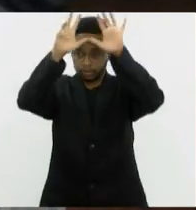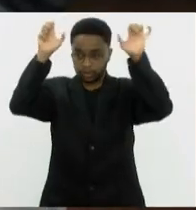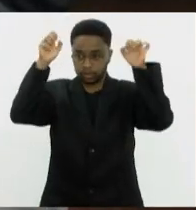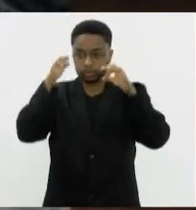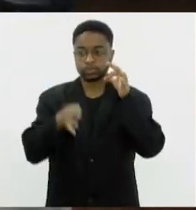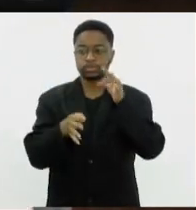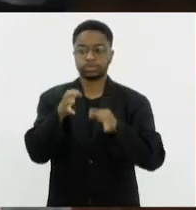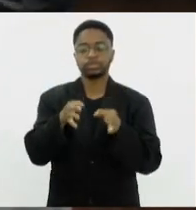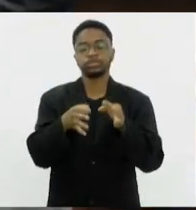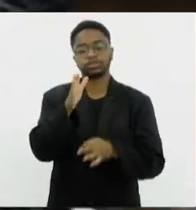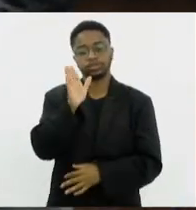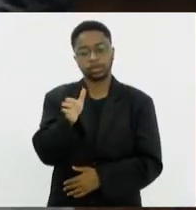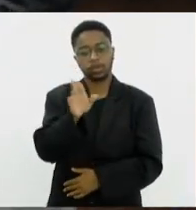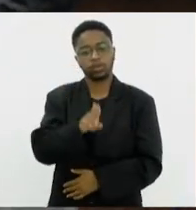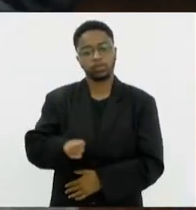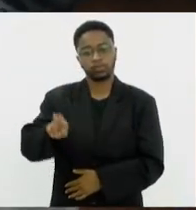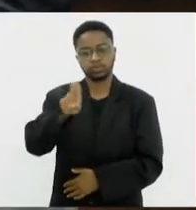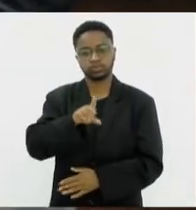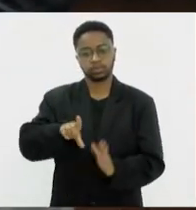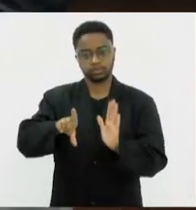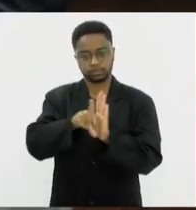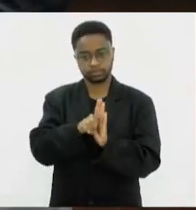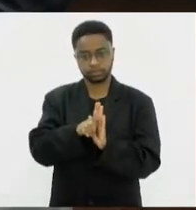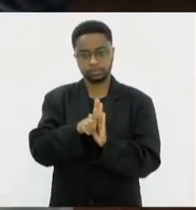já utilizou essa lei para